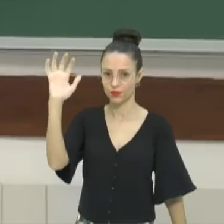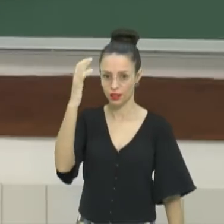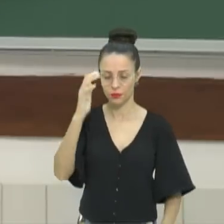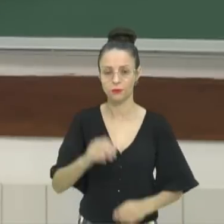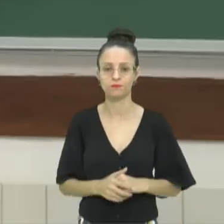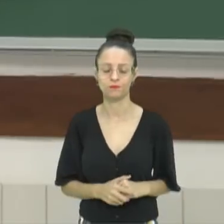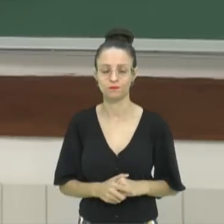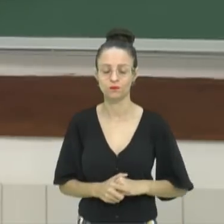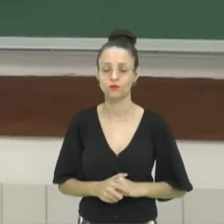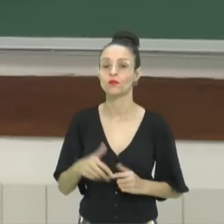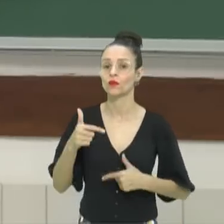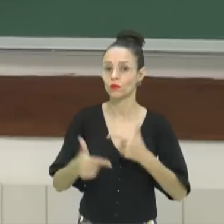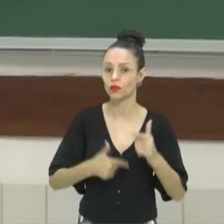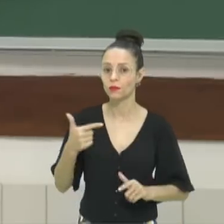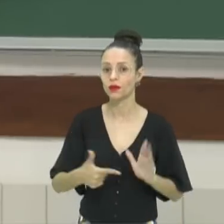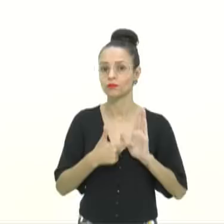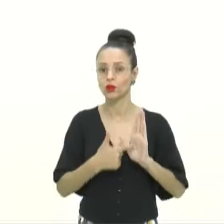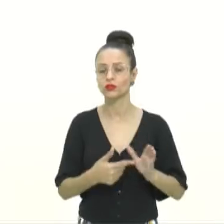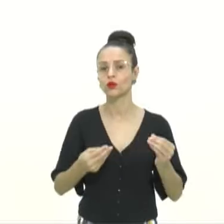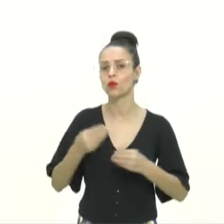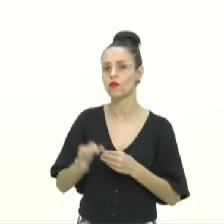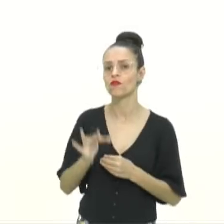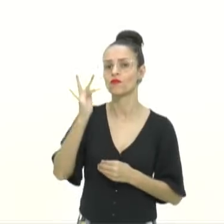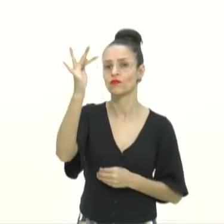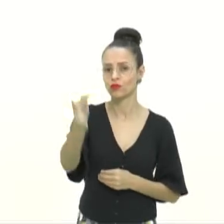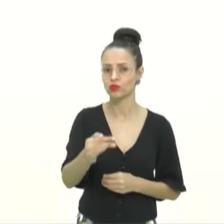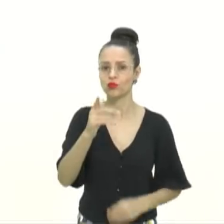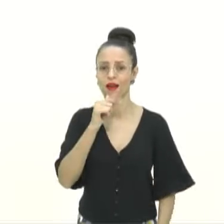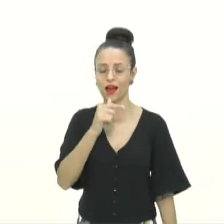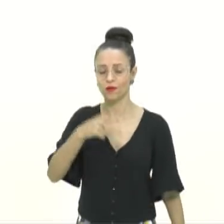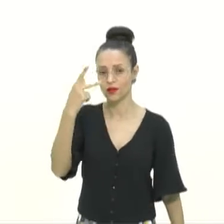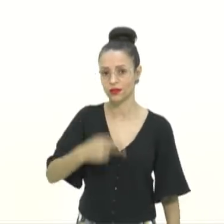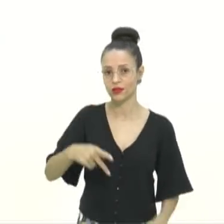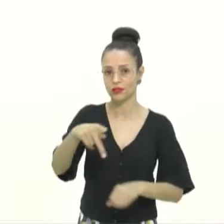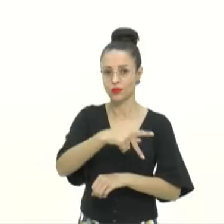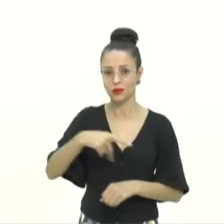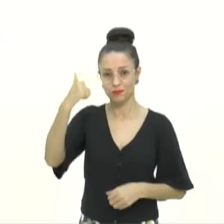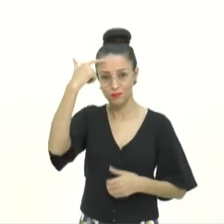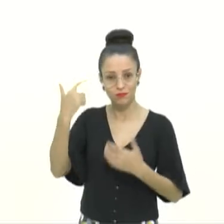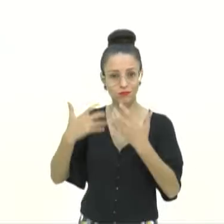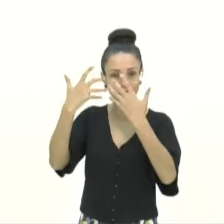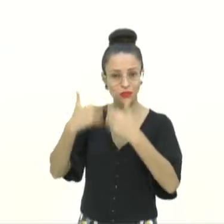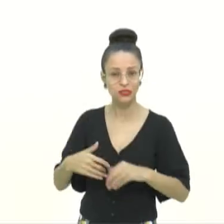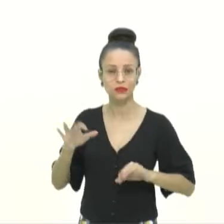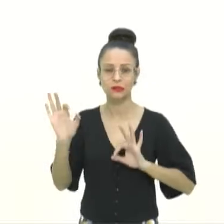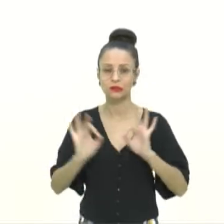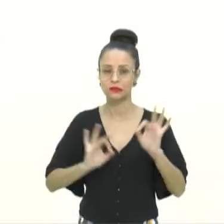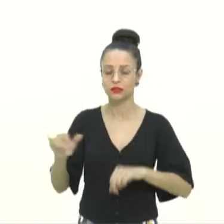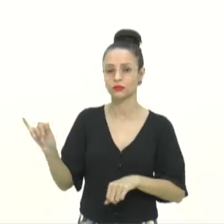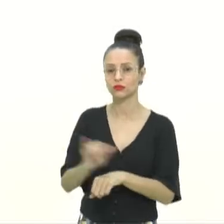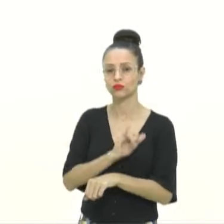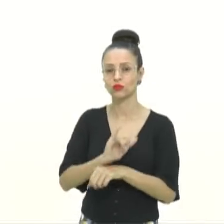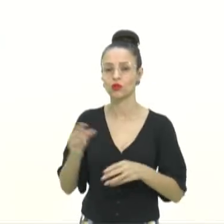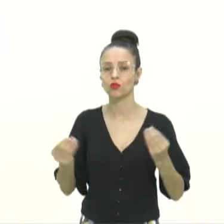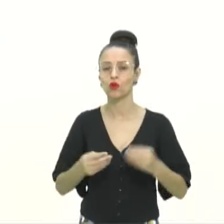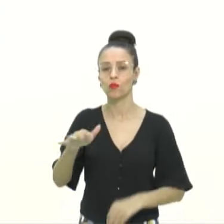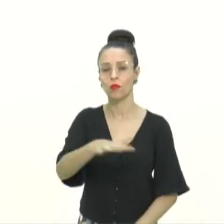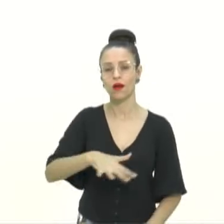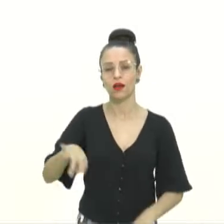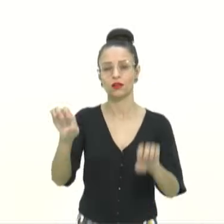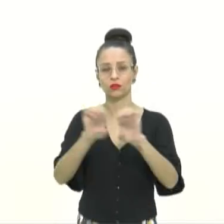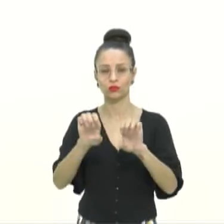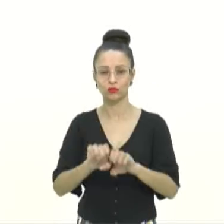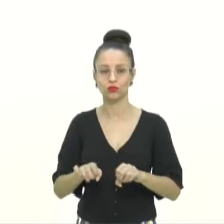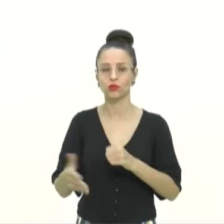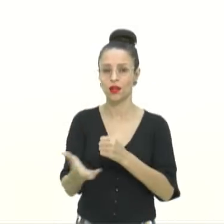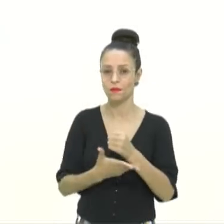trabalho estima cenários de demanda futura de água no país para pensar como o setor de saneamento básico deve